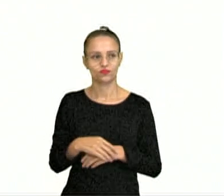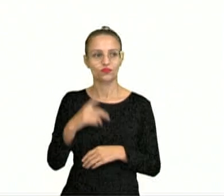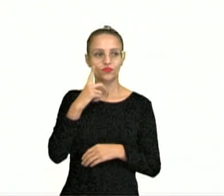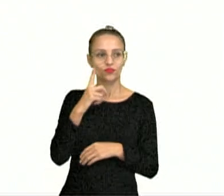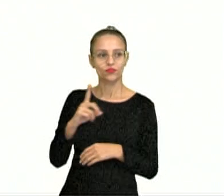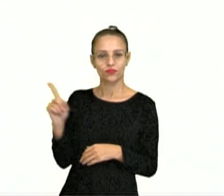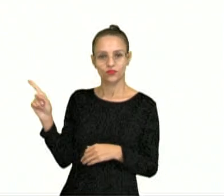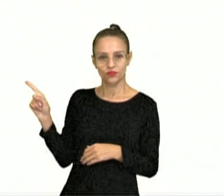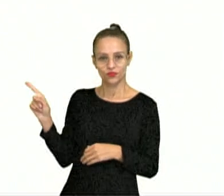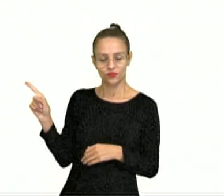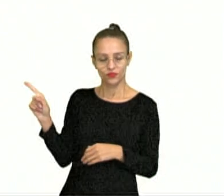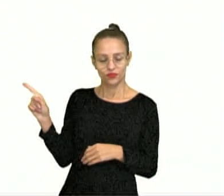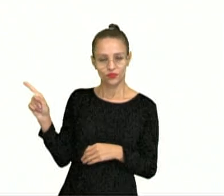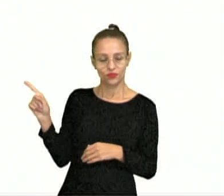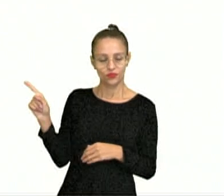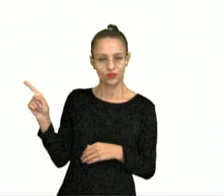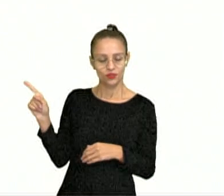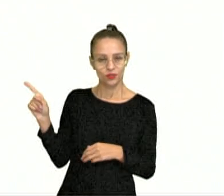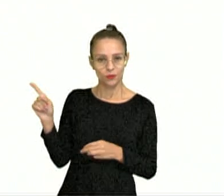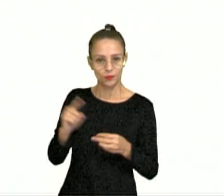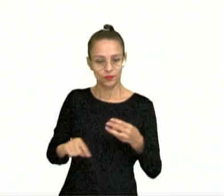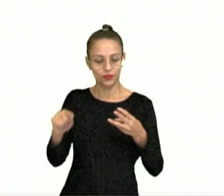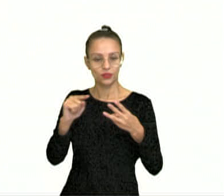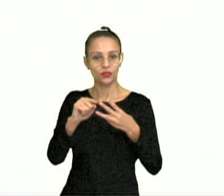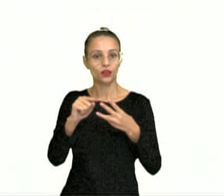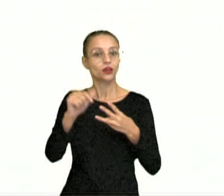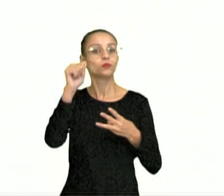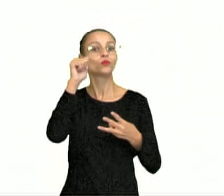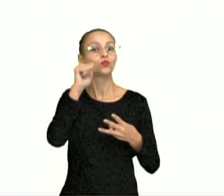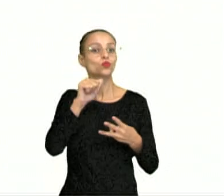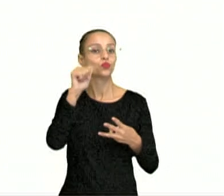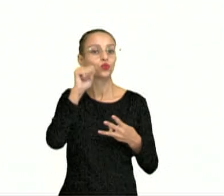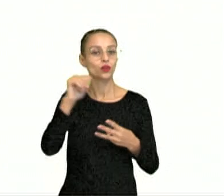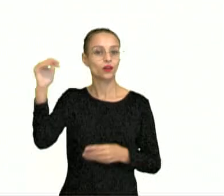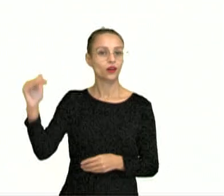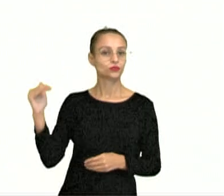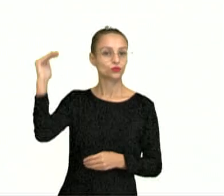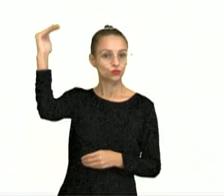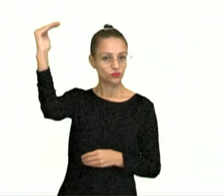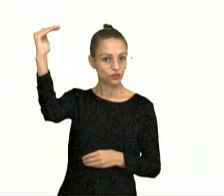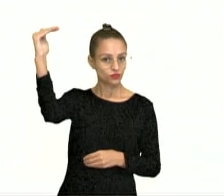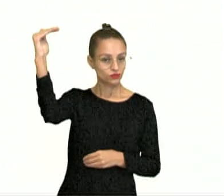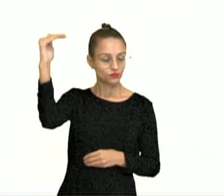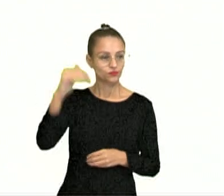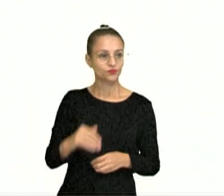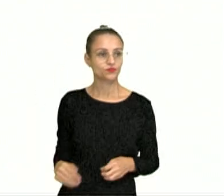Percebam, na imagem do meio, nós já temos uma mulher adulta.